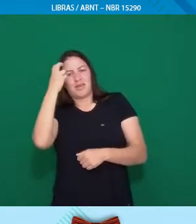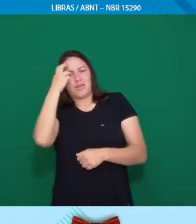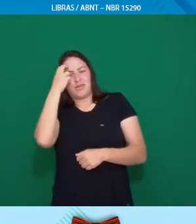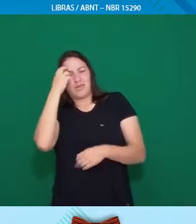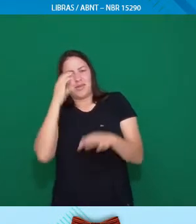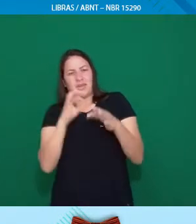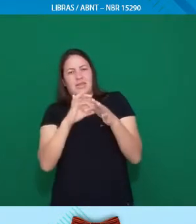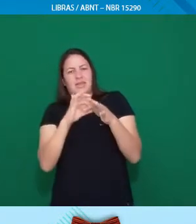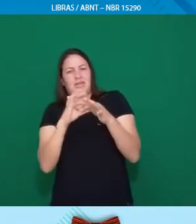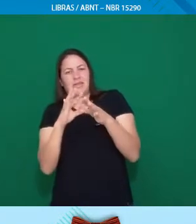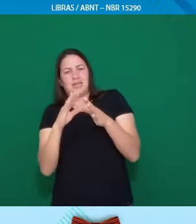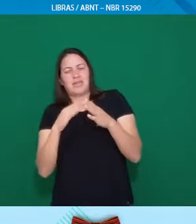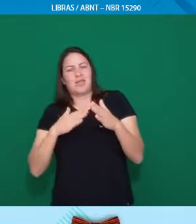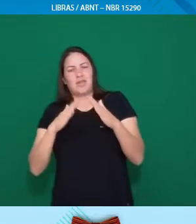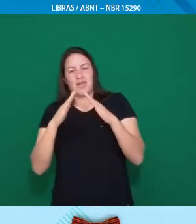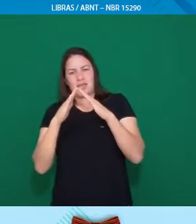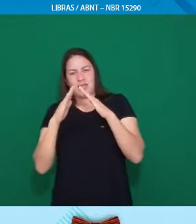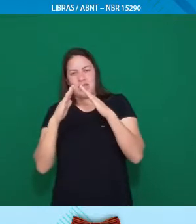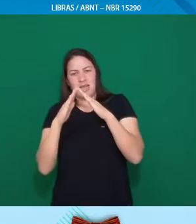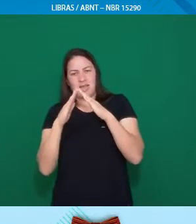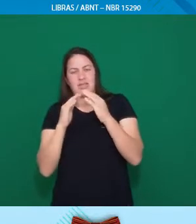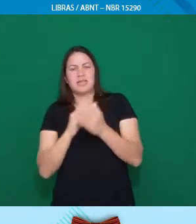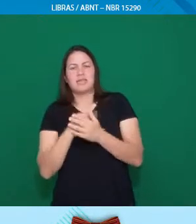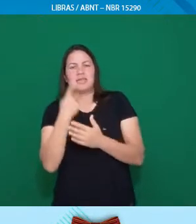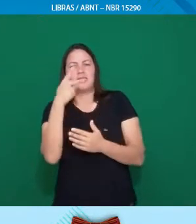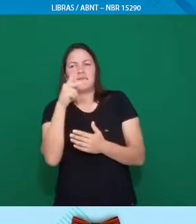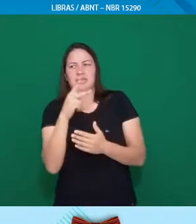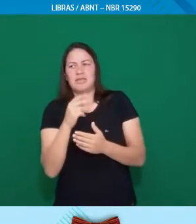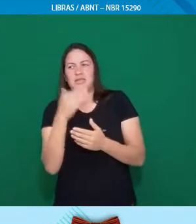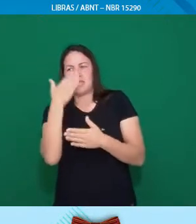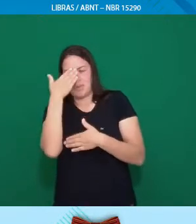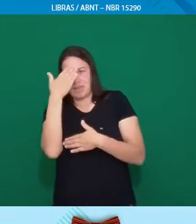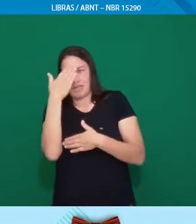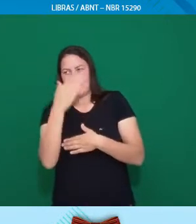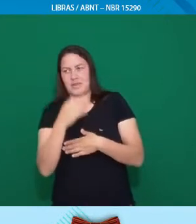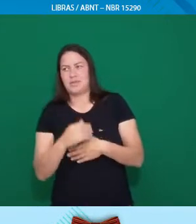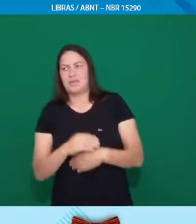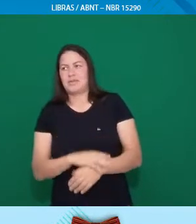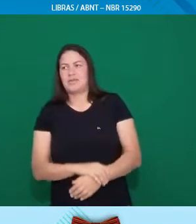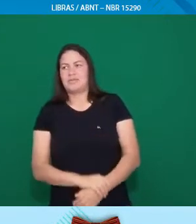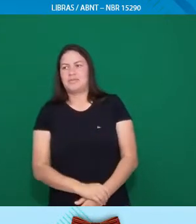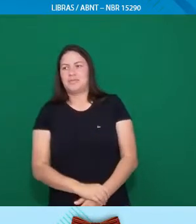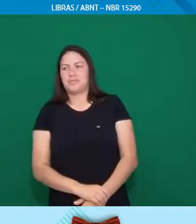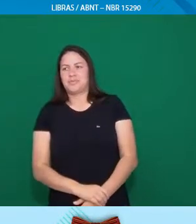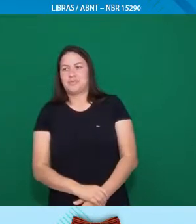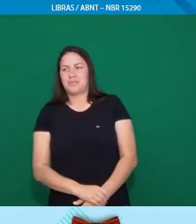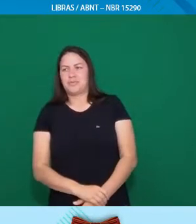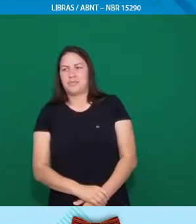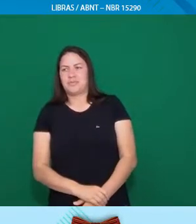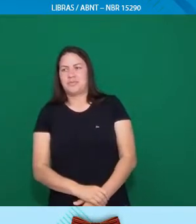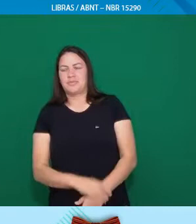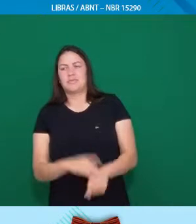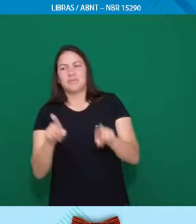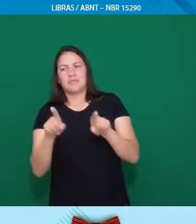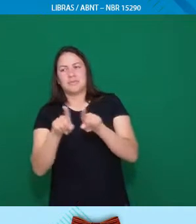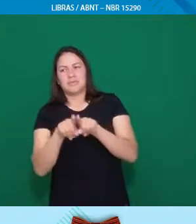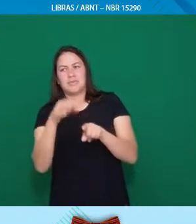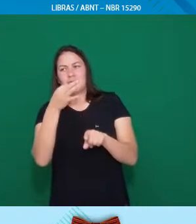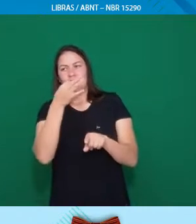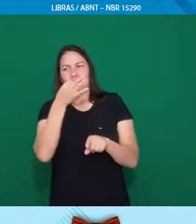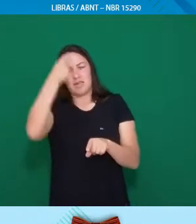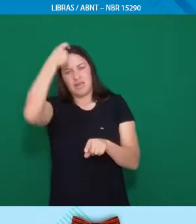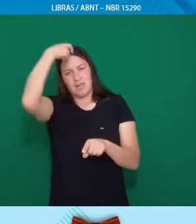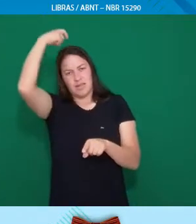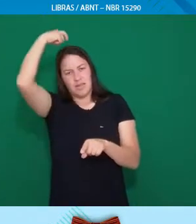né deixar a nossa casa à disposição de vocês Muito obrigado nele e é da mesma